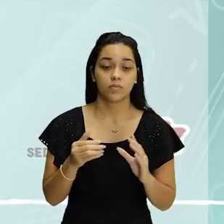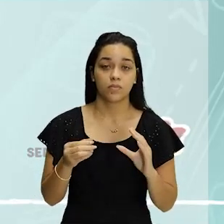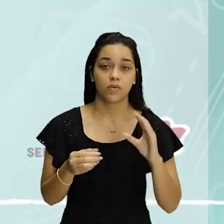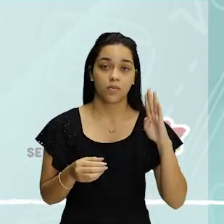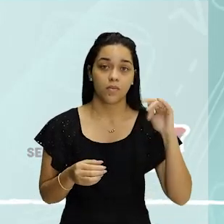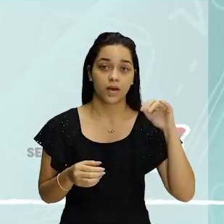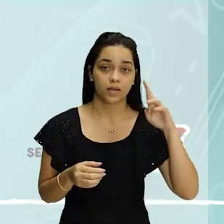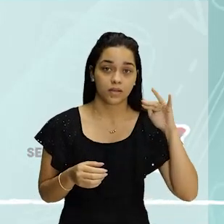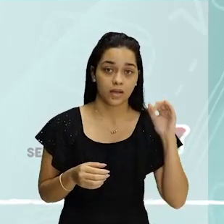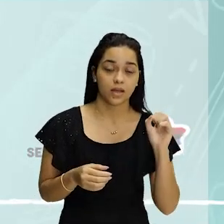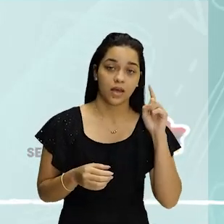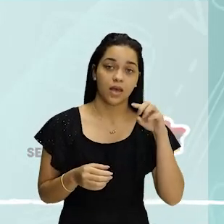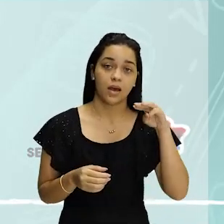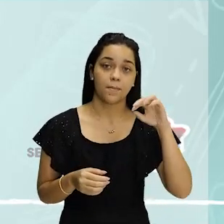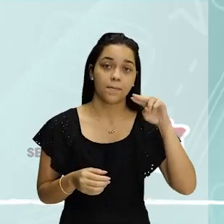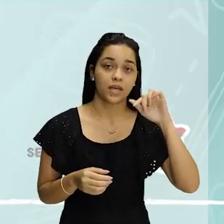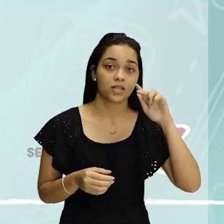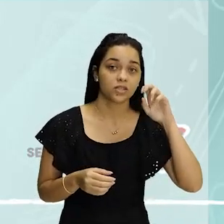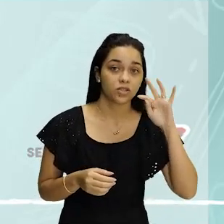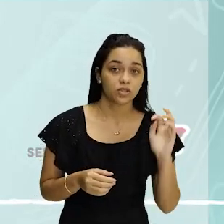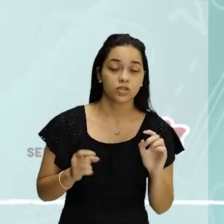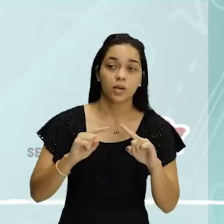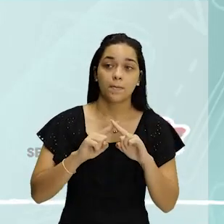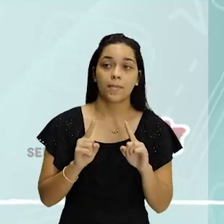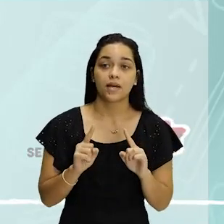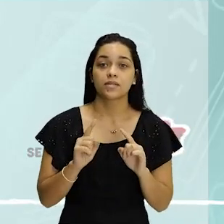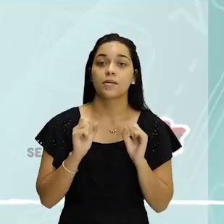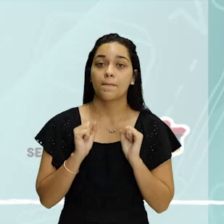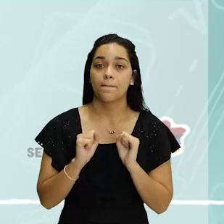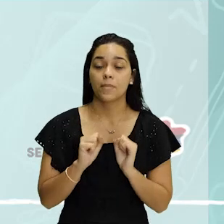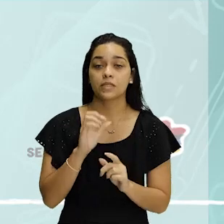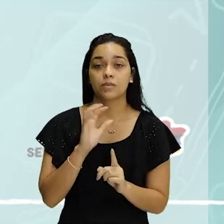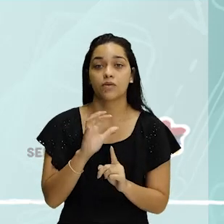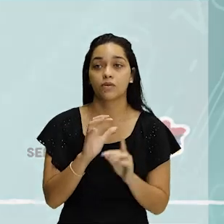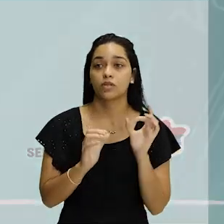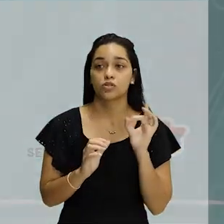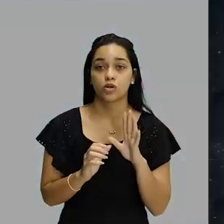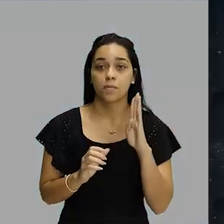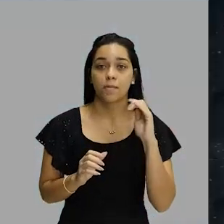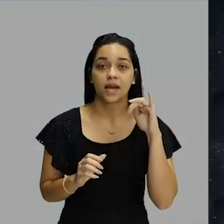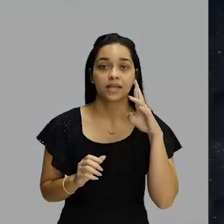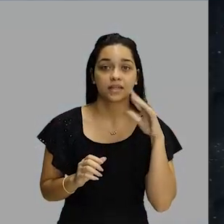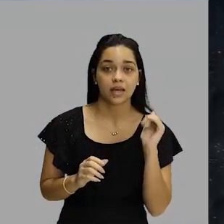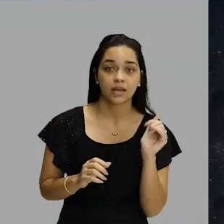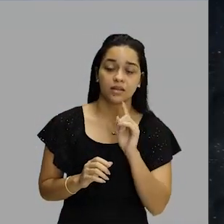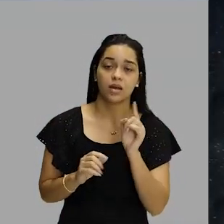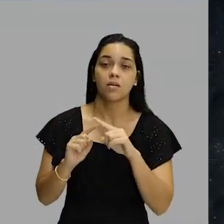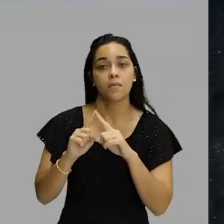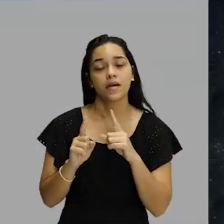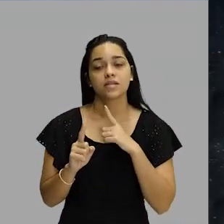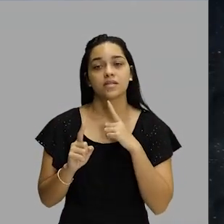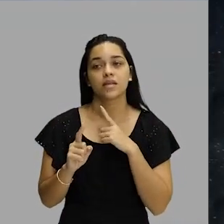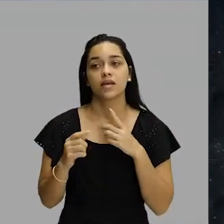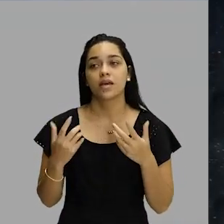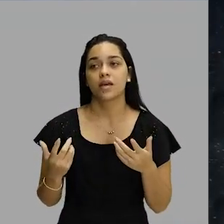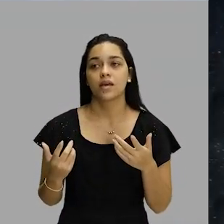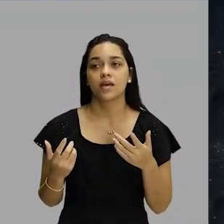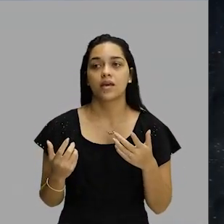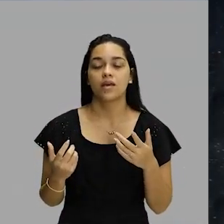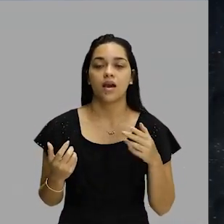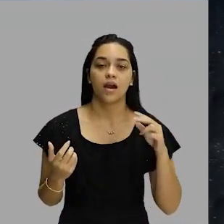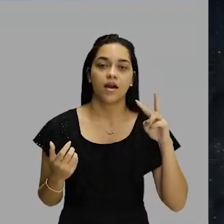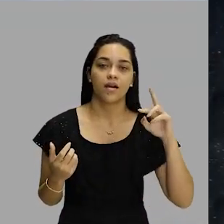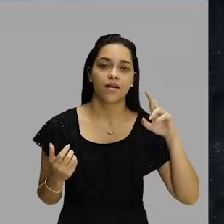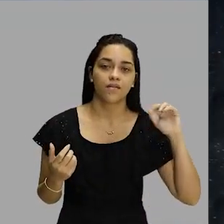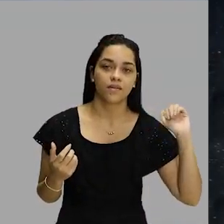a meningite. Só que a meningite, ela pode ser provocada não apenas por bactérias, mas existe, por exemplo, a meningite